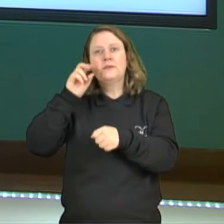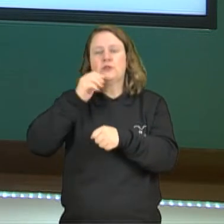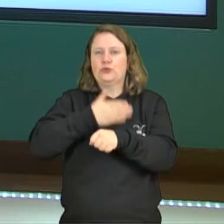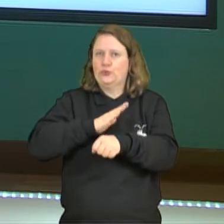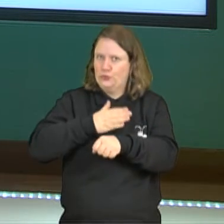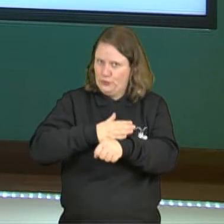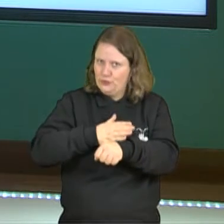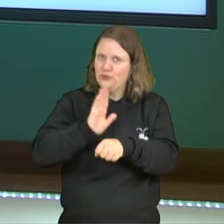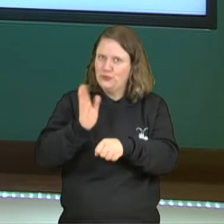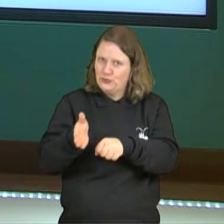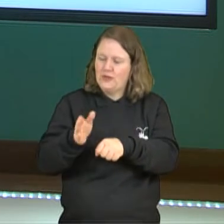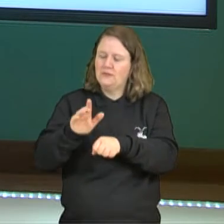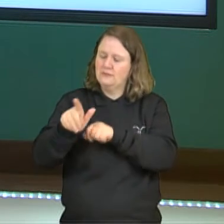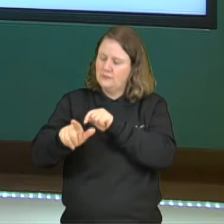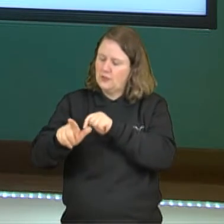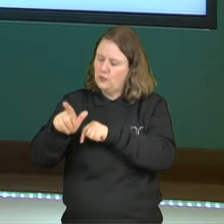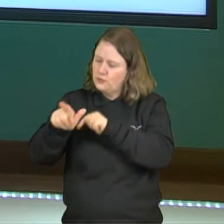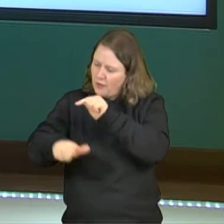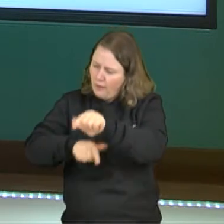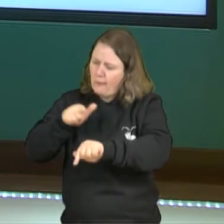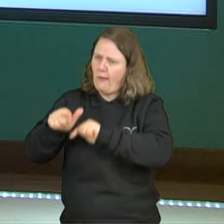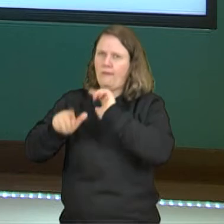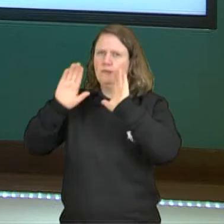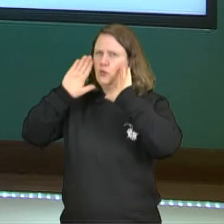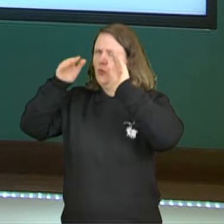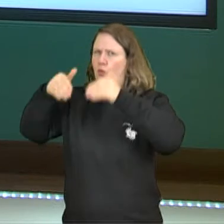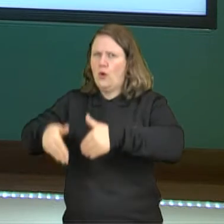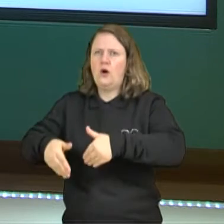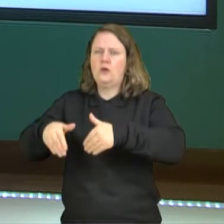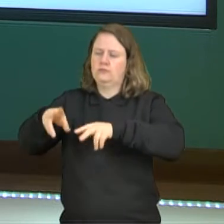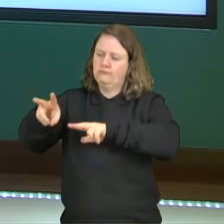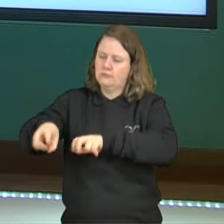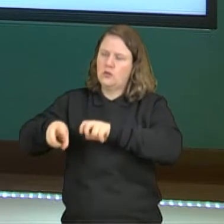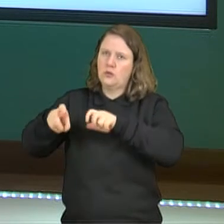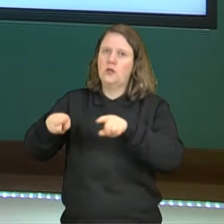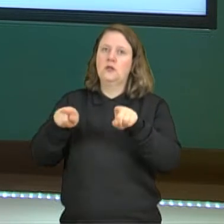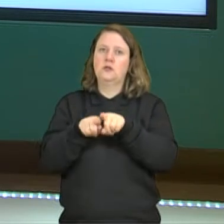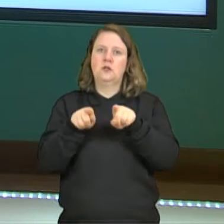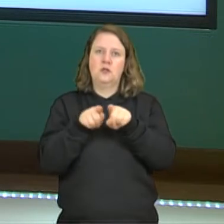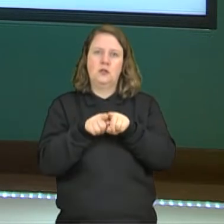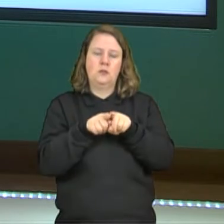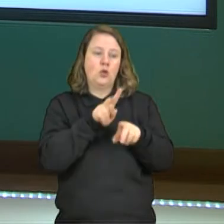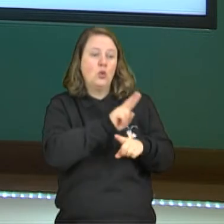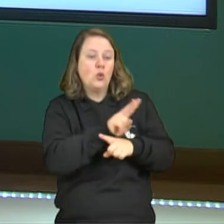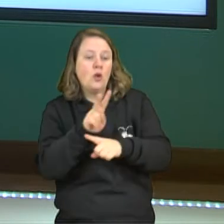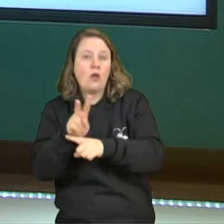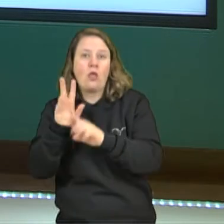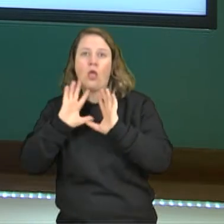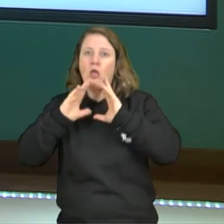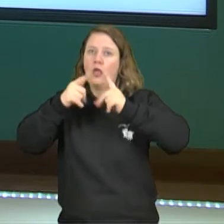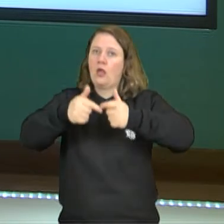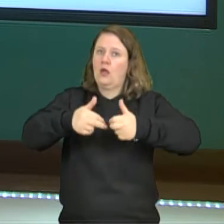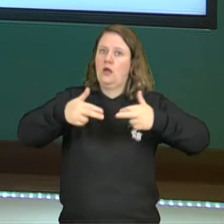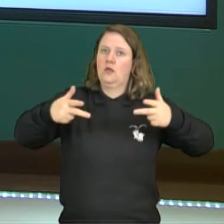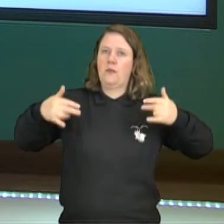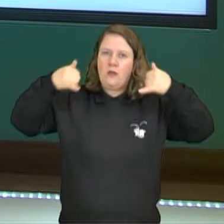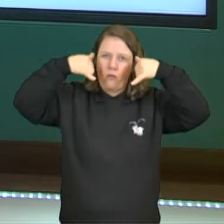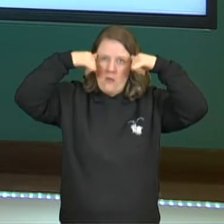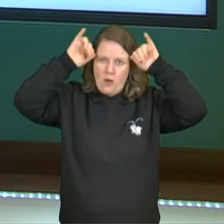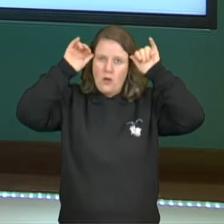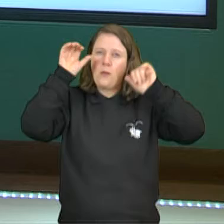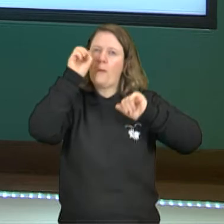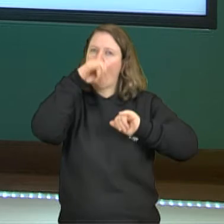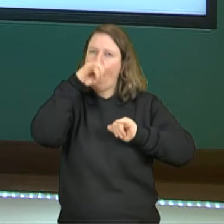agricultura. Do trigo, cevada, ervilha, né? E do pastoreio, carneiro, porcos, boi, né? Então, a agricultura e